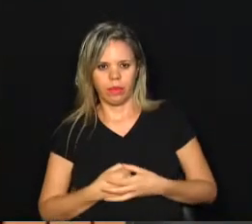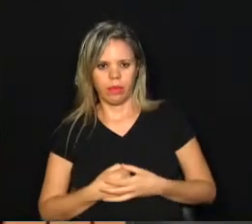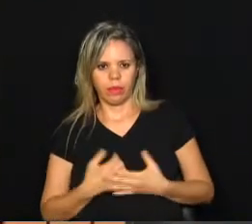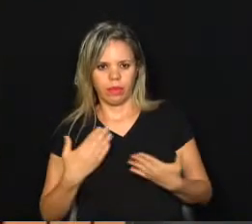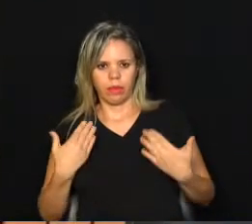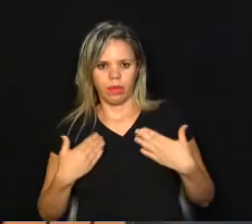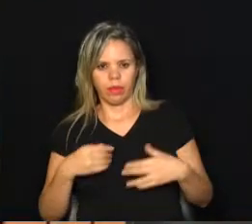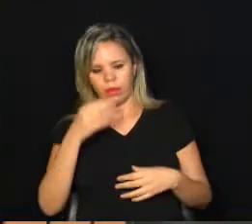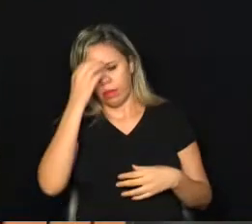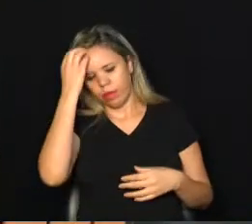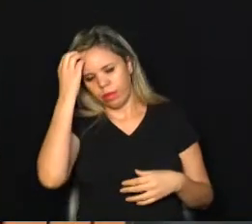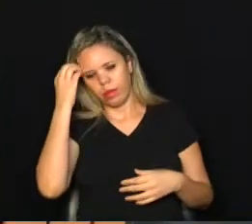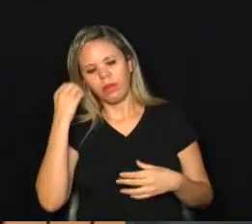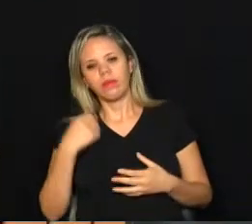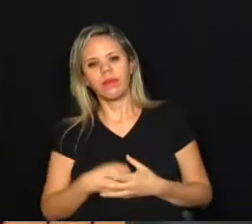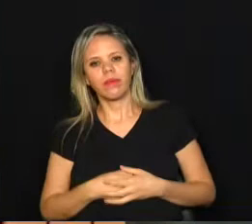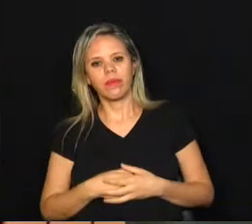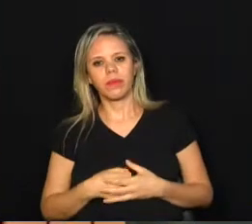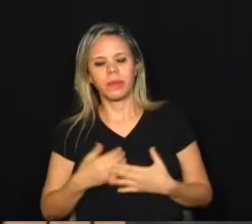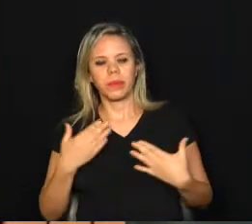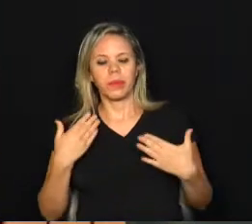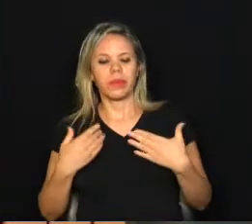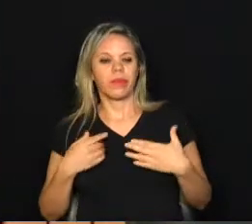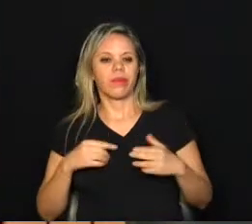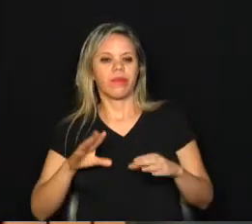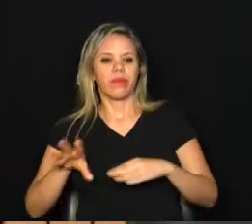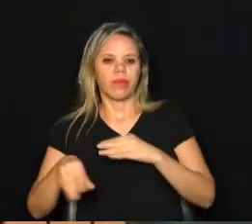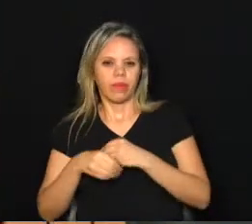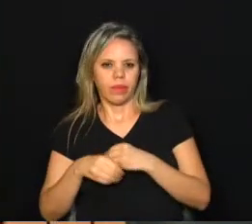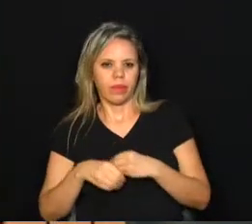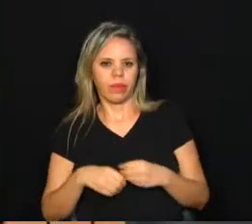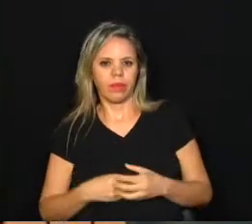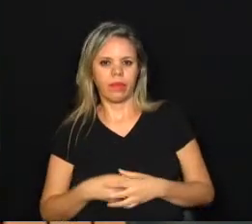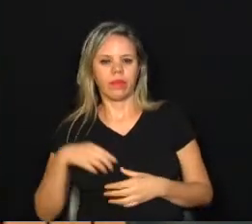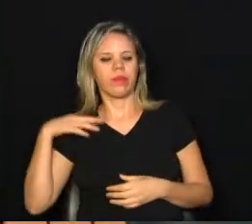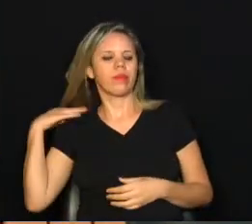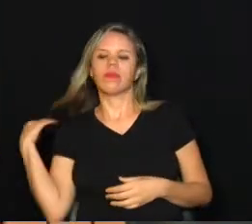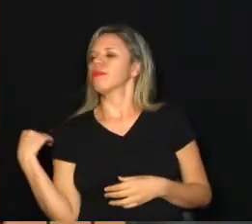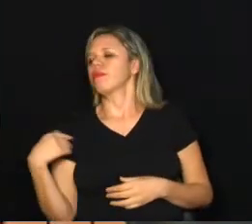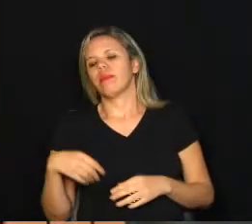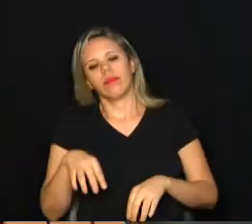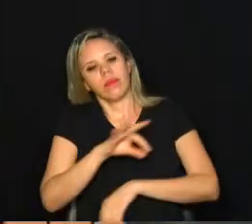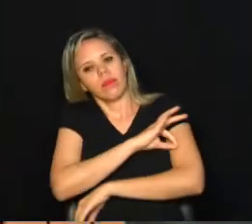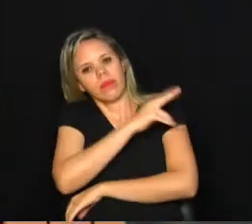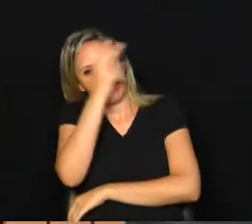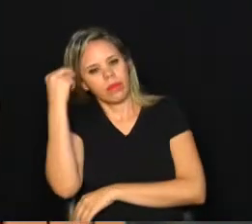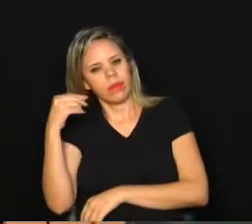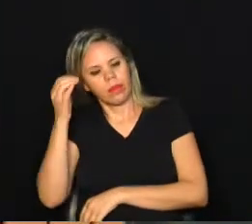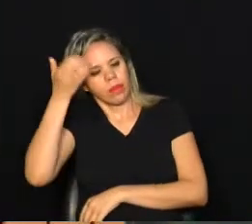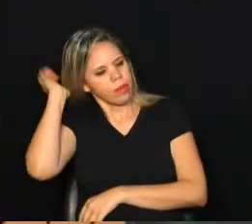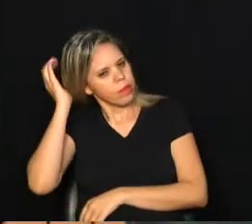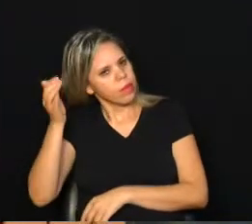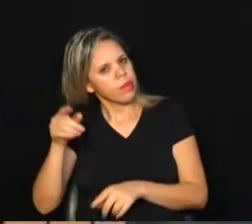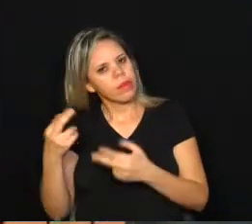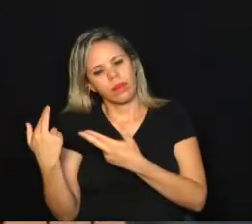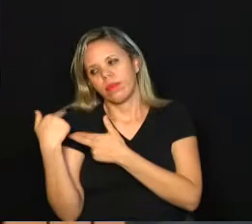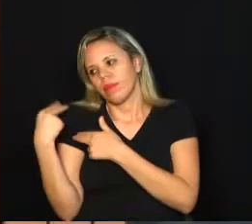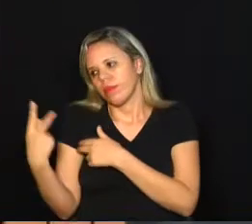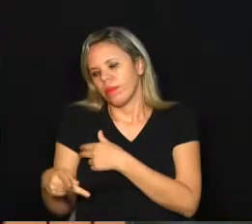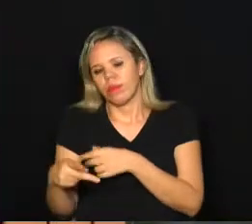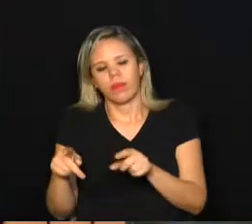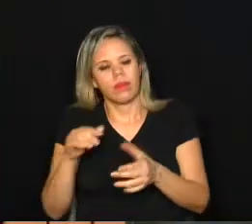debate. E aí, claro que as políticas de implementação cabem ao Poder Executivo, cabem ao prefeito Dário Saad e